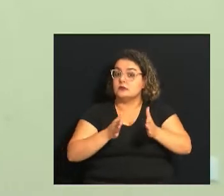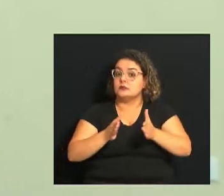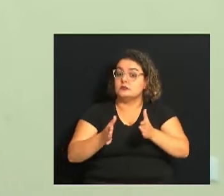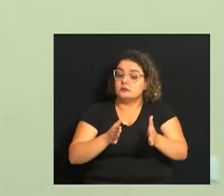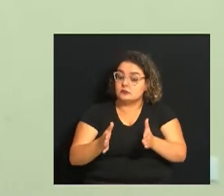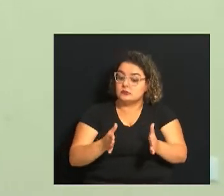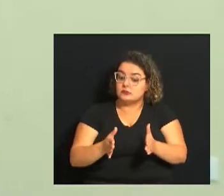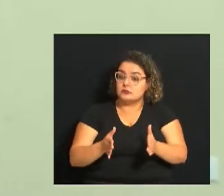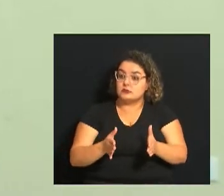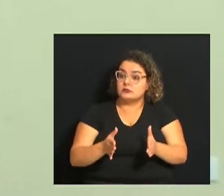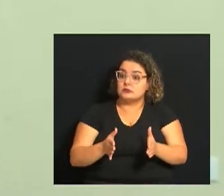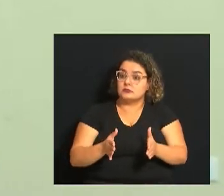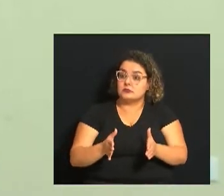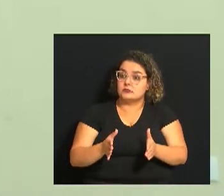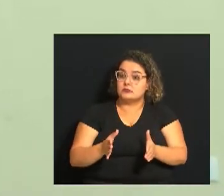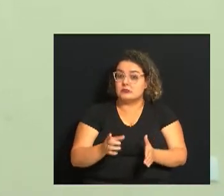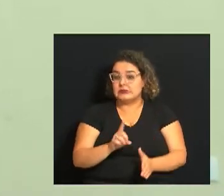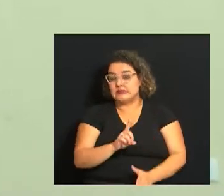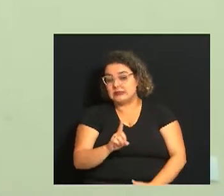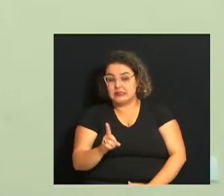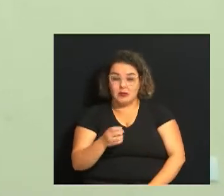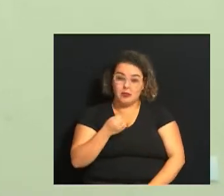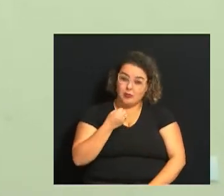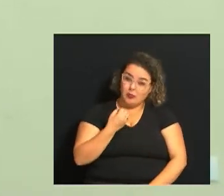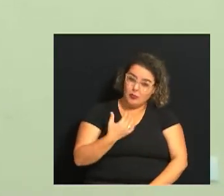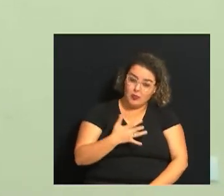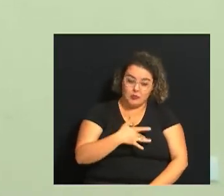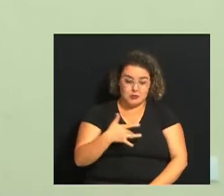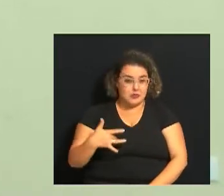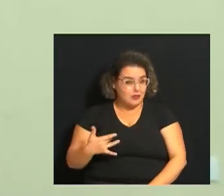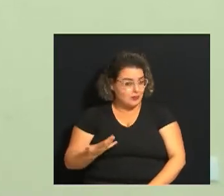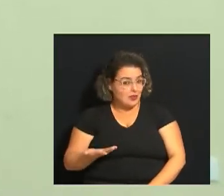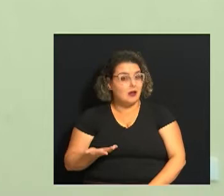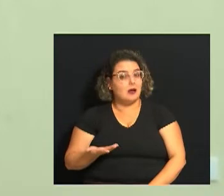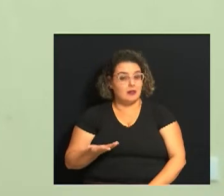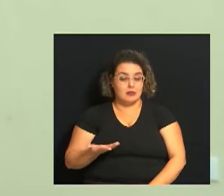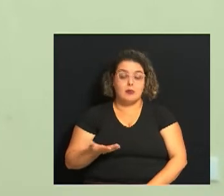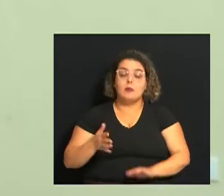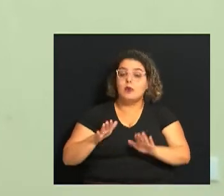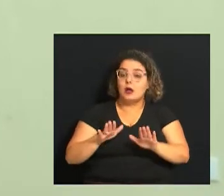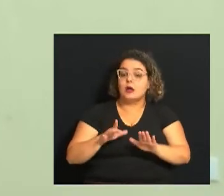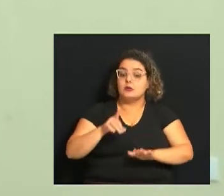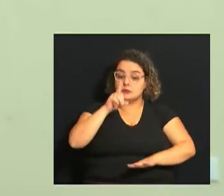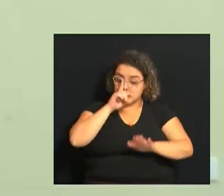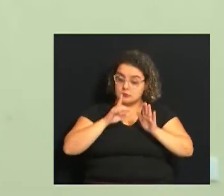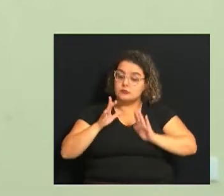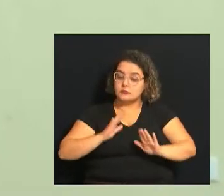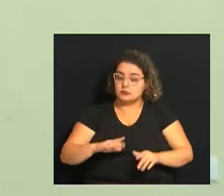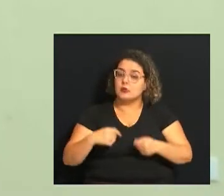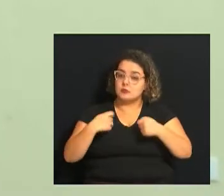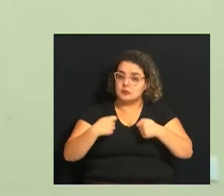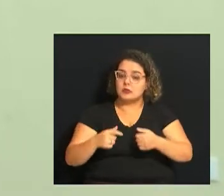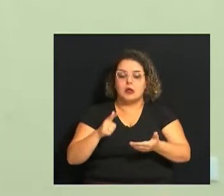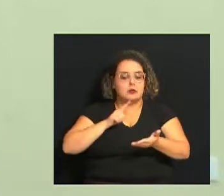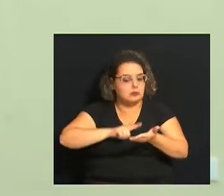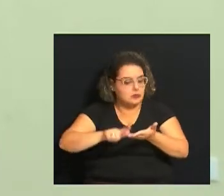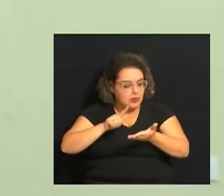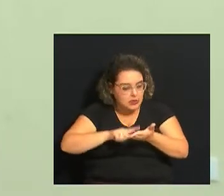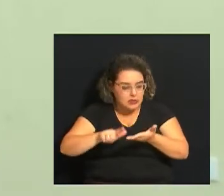muito saudável, ainda vamos dizer assim. Mas temos que ter cuidado, né? A higienização,